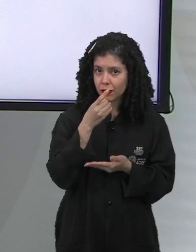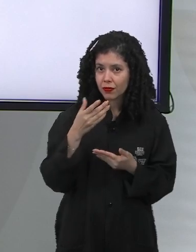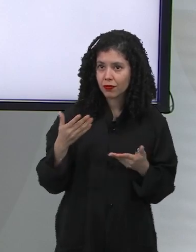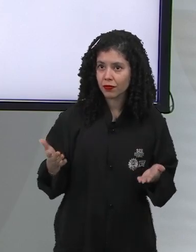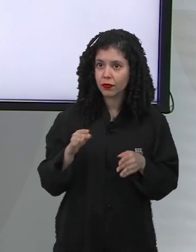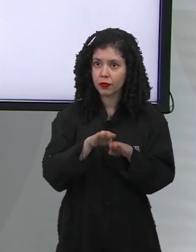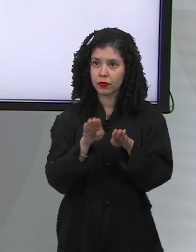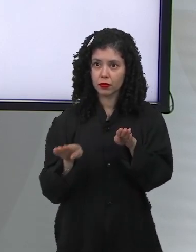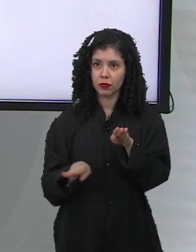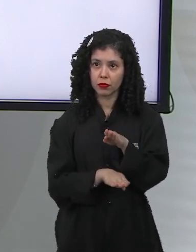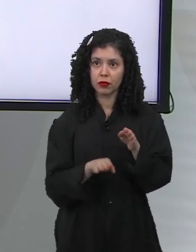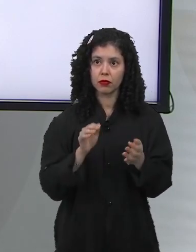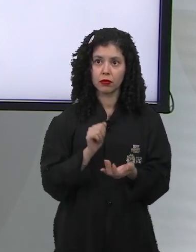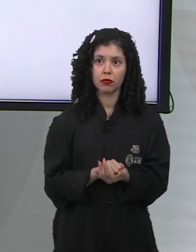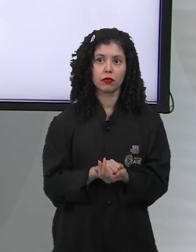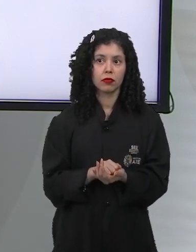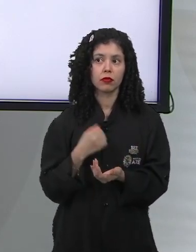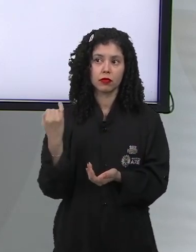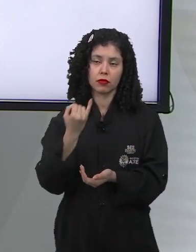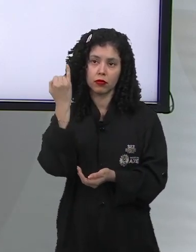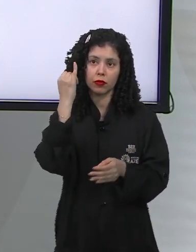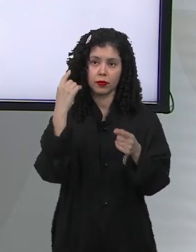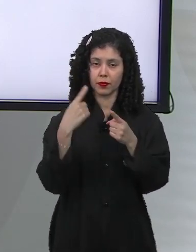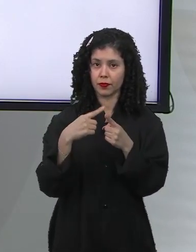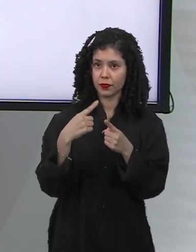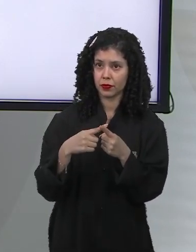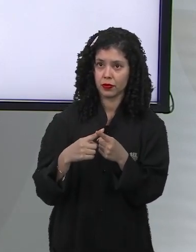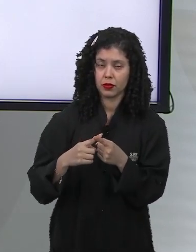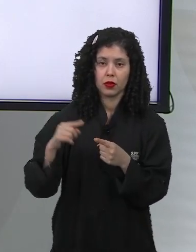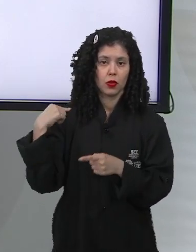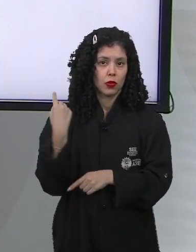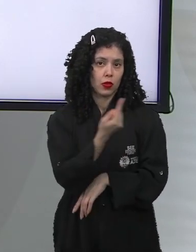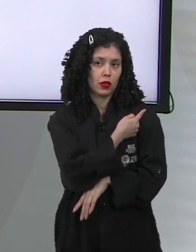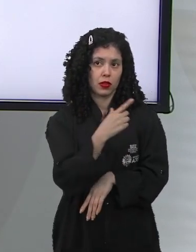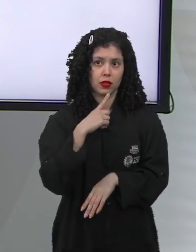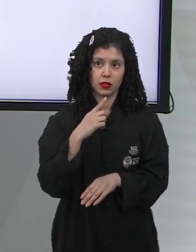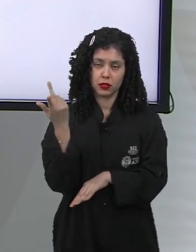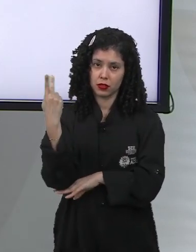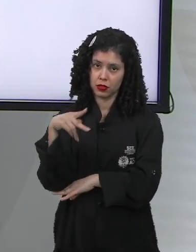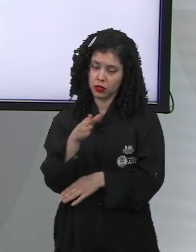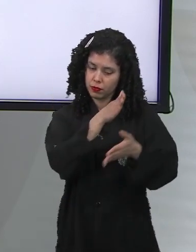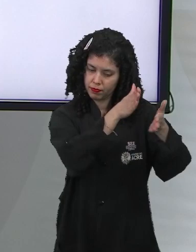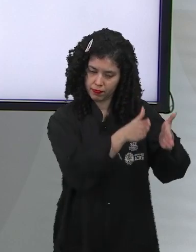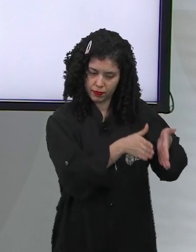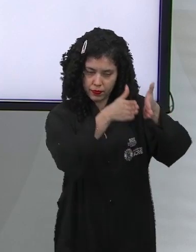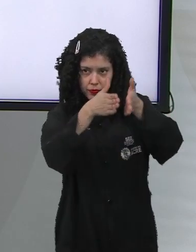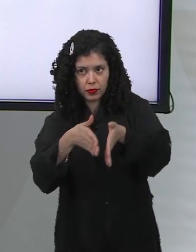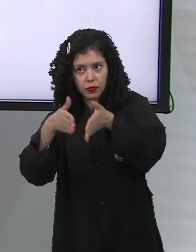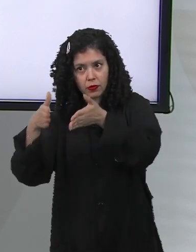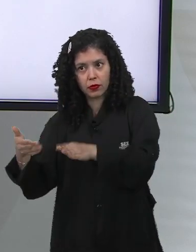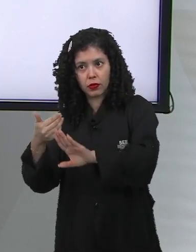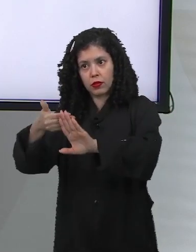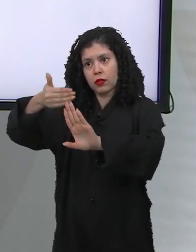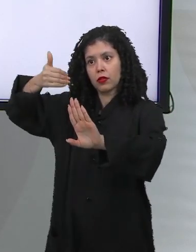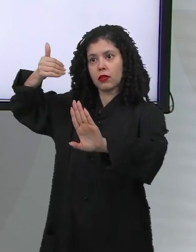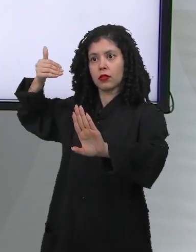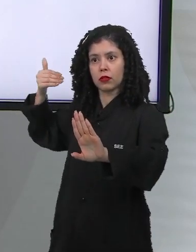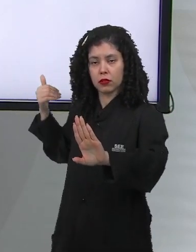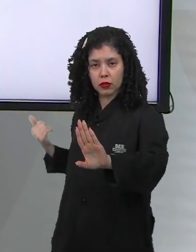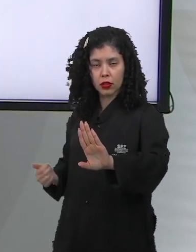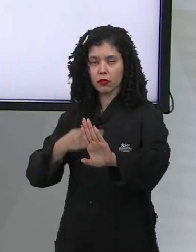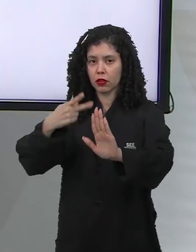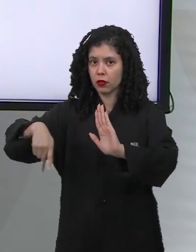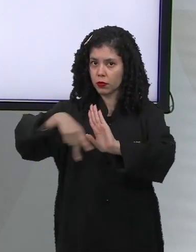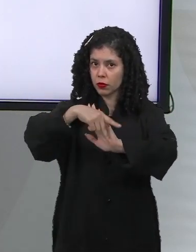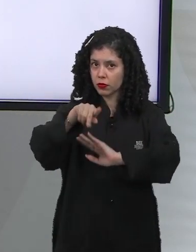as desigualdades sociais, principalmente porque nós também temos um período histórico, necessariamente falando,